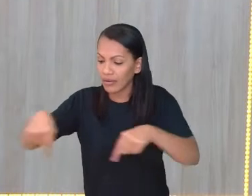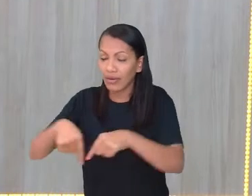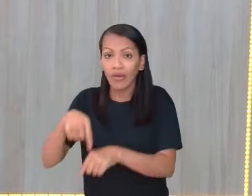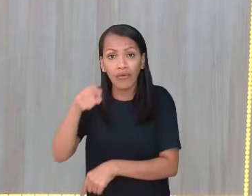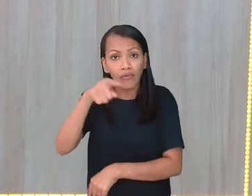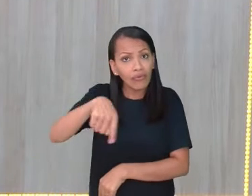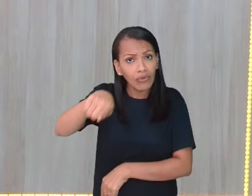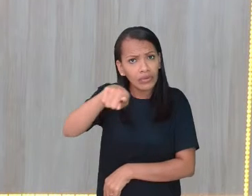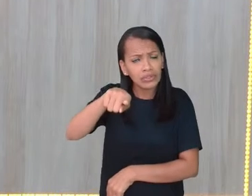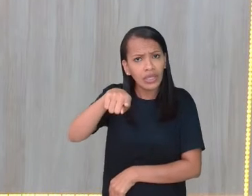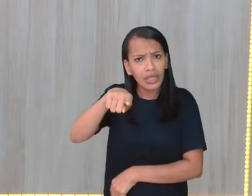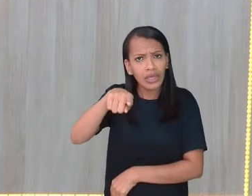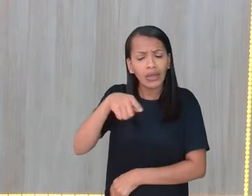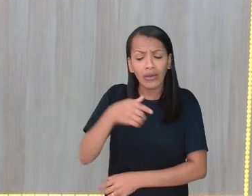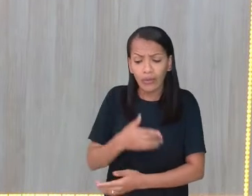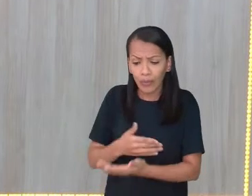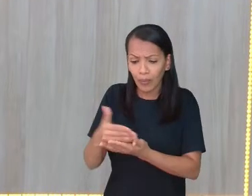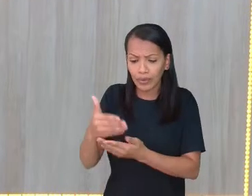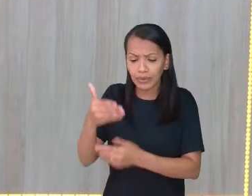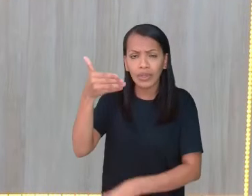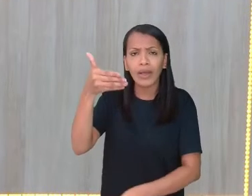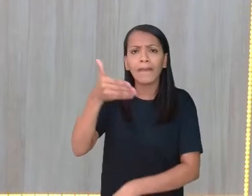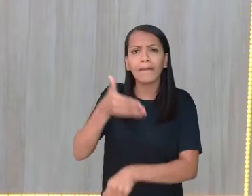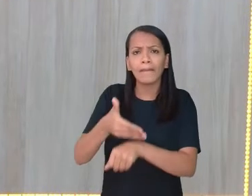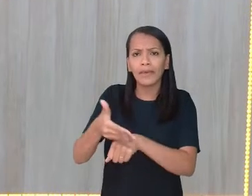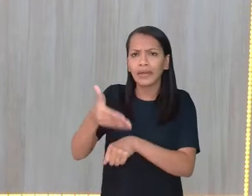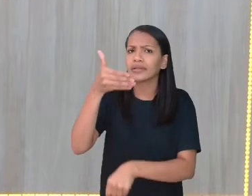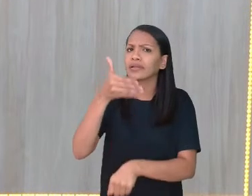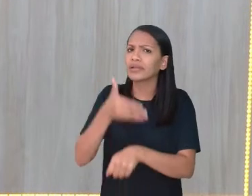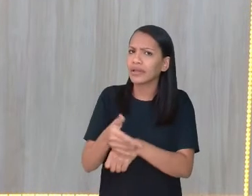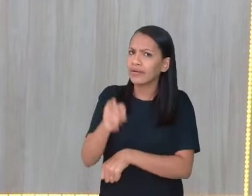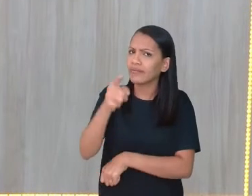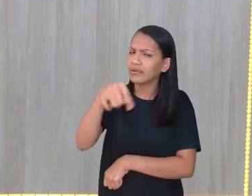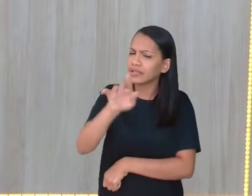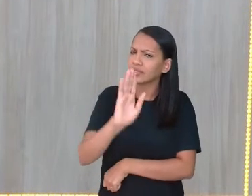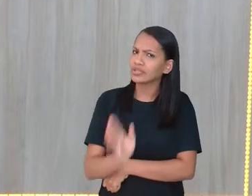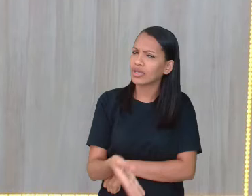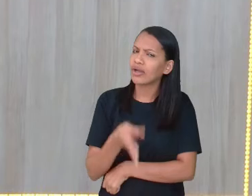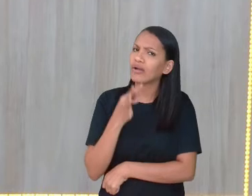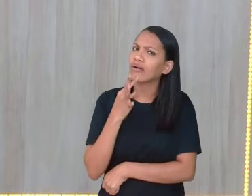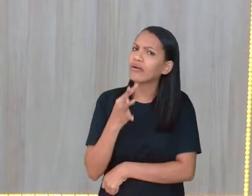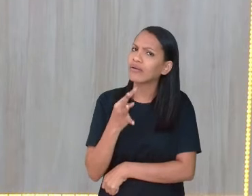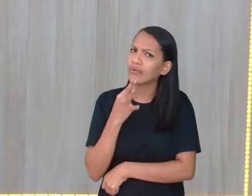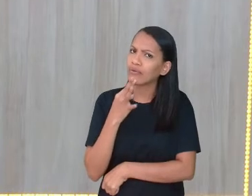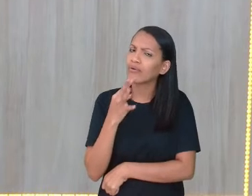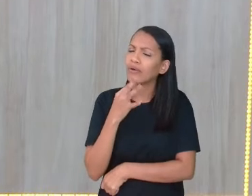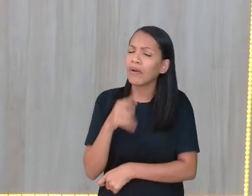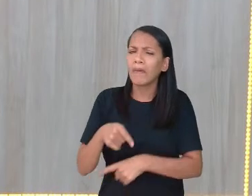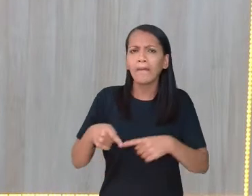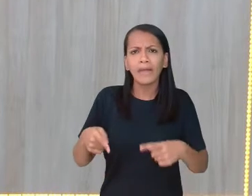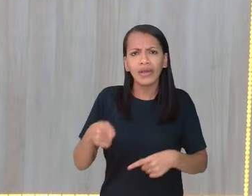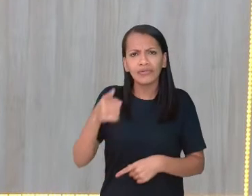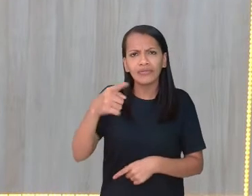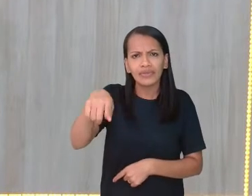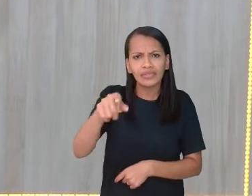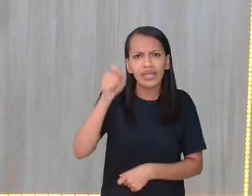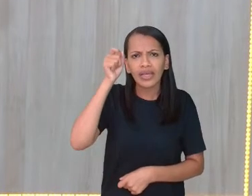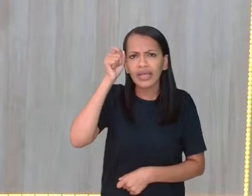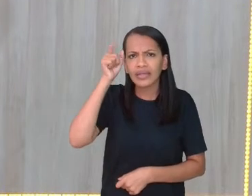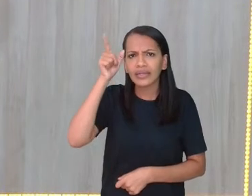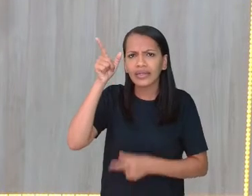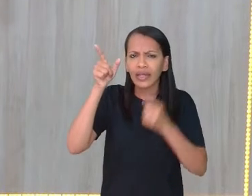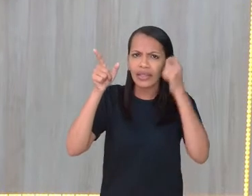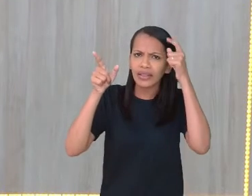começar a praticar aquelas modalidades que você já conhece, mas com a sua capacidade criativa, com a sua mente